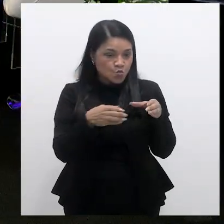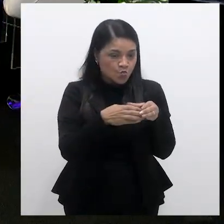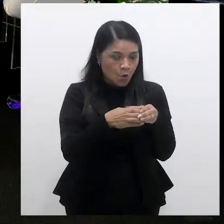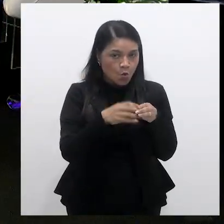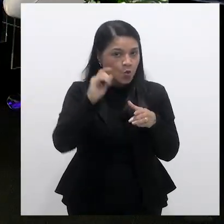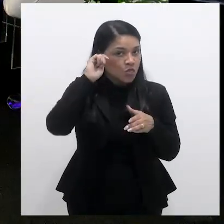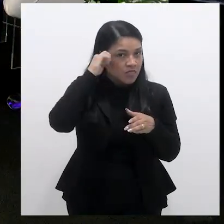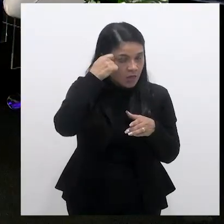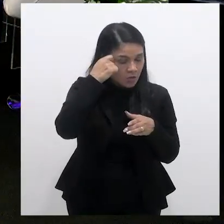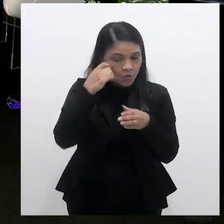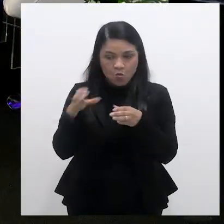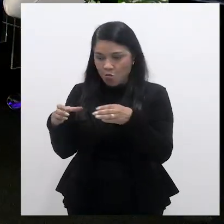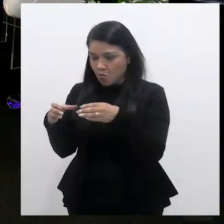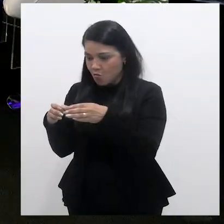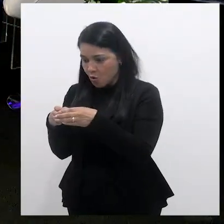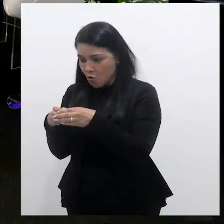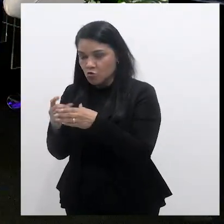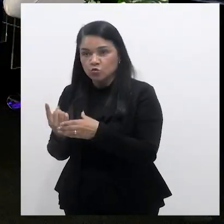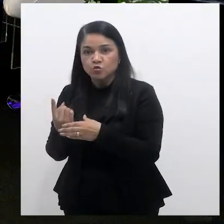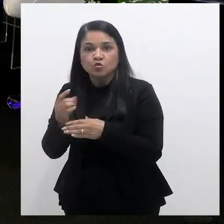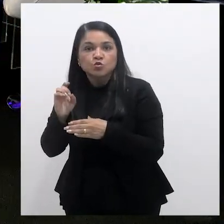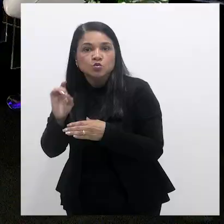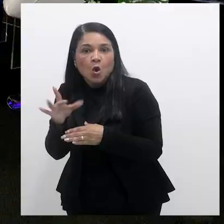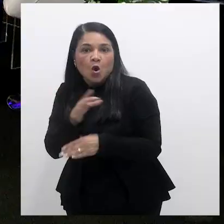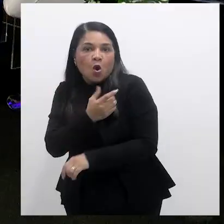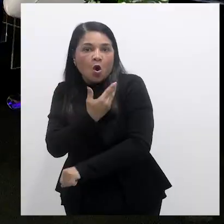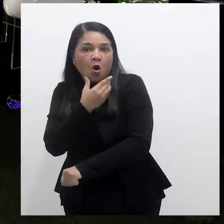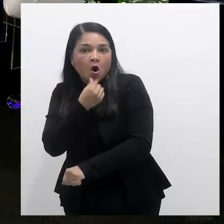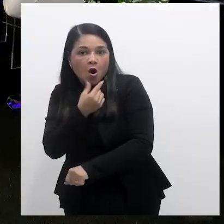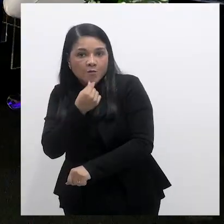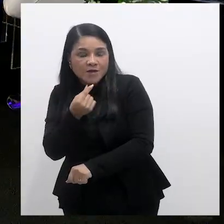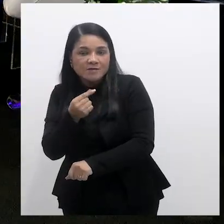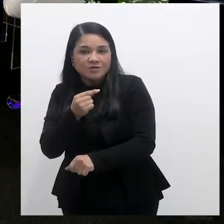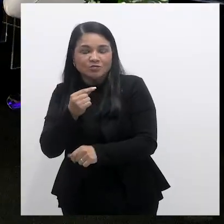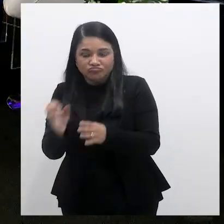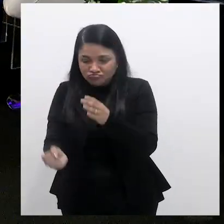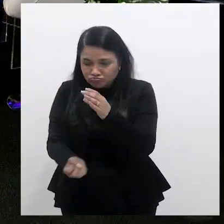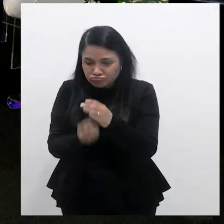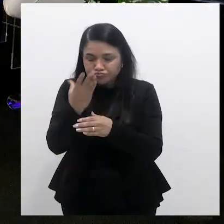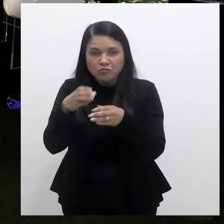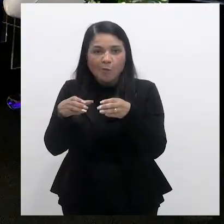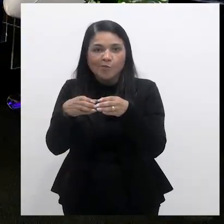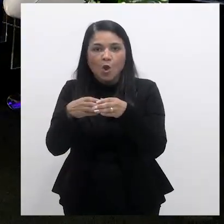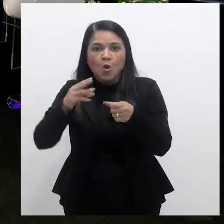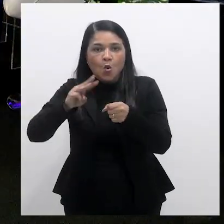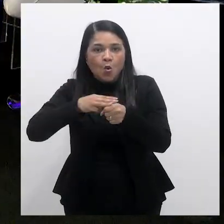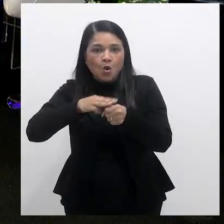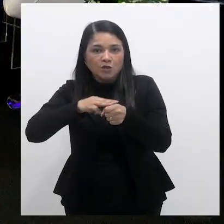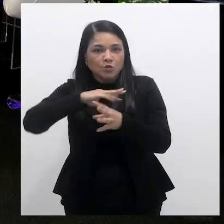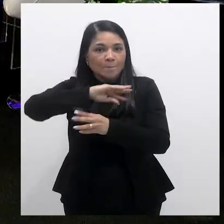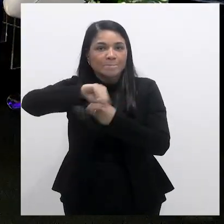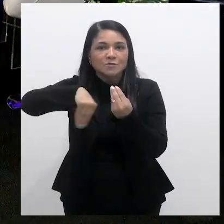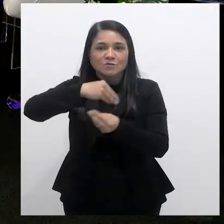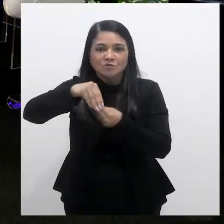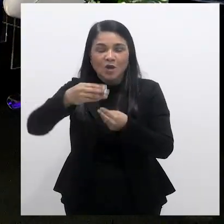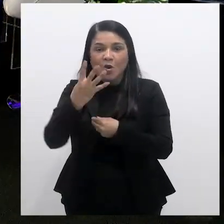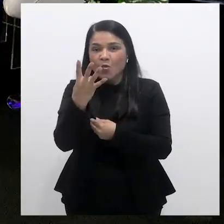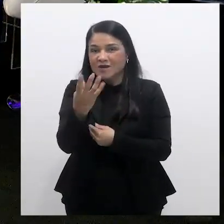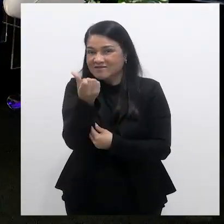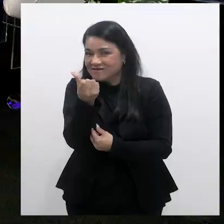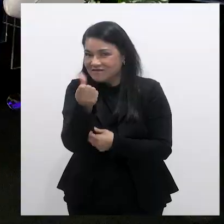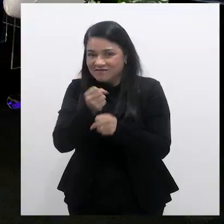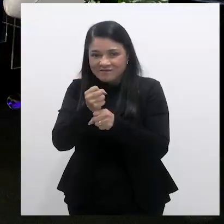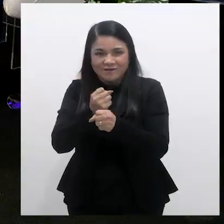para negros, outros só para homens, e o Olodum já nasceu miscigenado, diverso, há 46